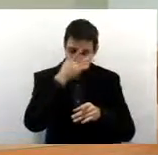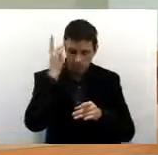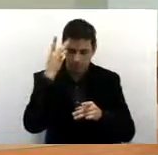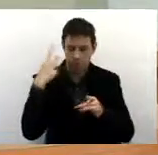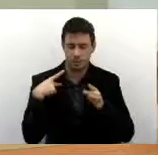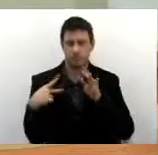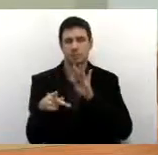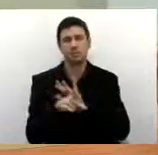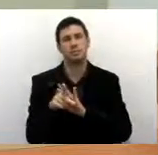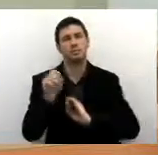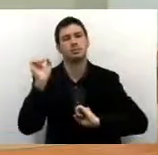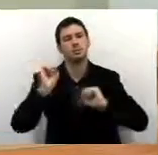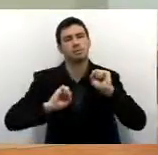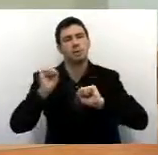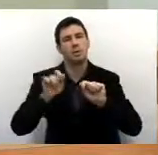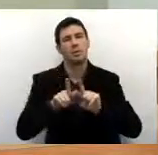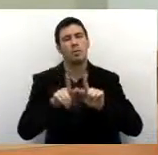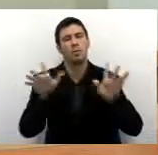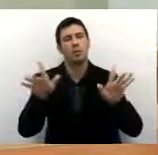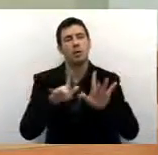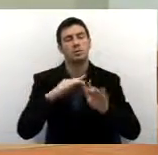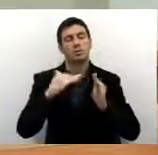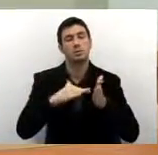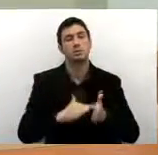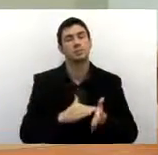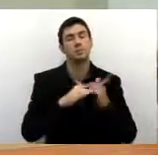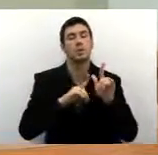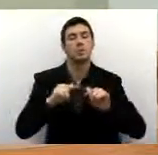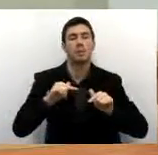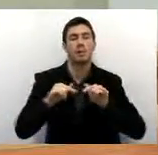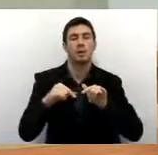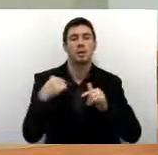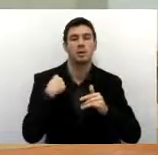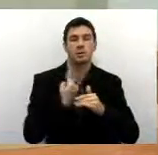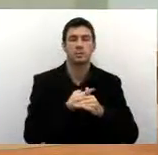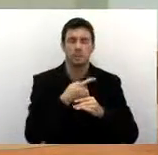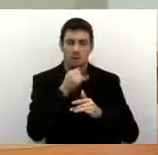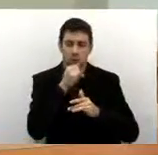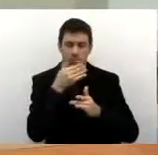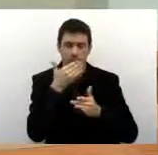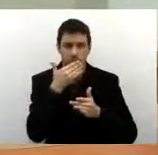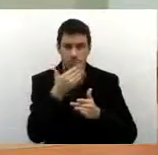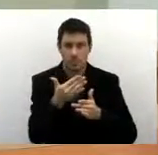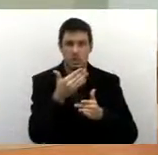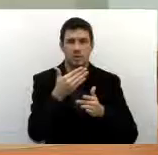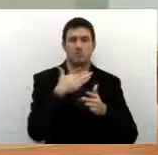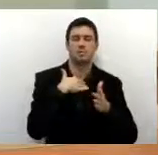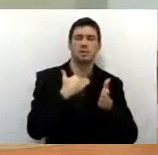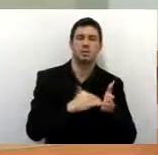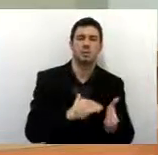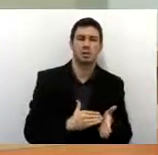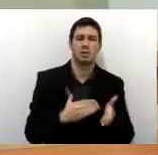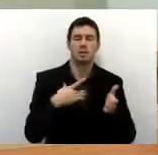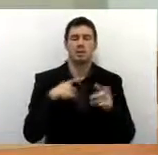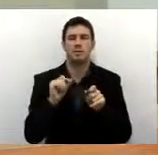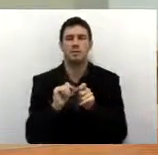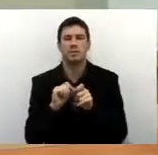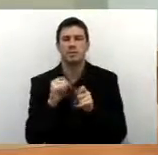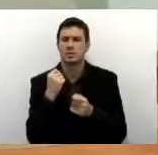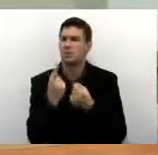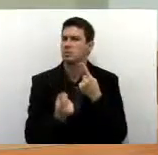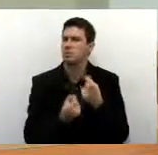Emprego de Guarulhos, na Secretaria do Trabalho, que é tripartite, nós pedimos para a Secretaria que fizesse